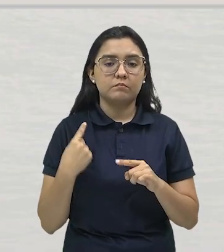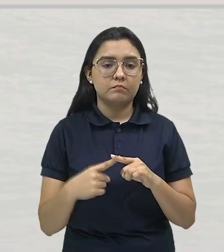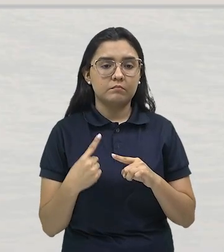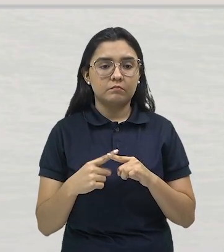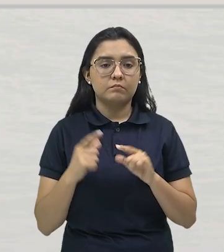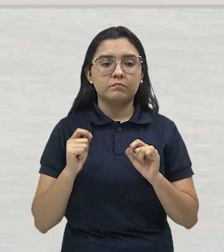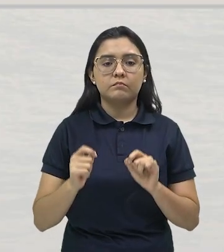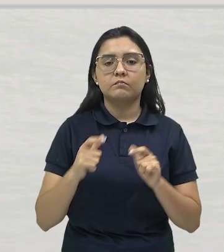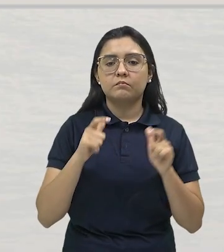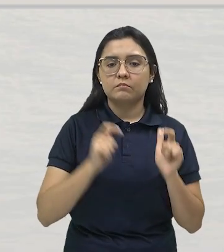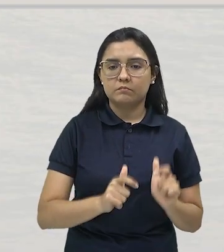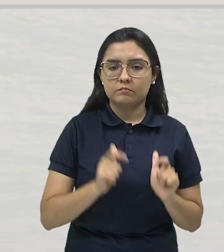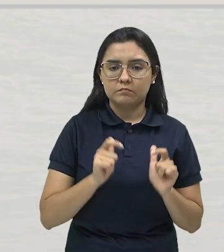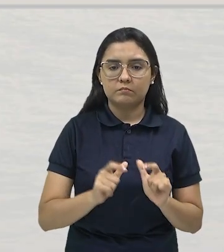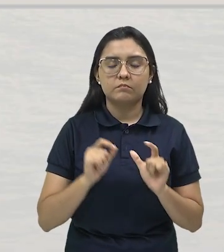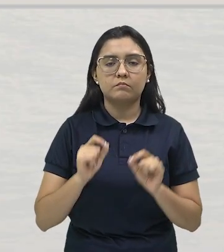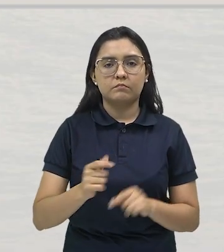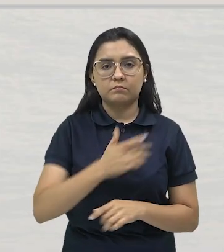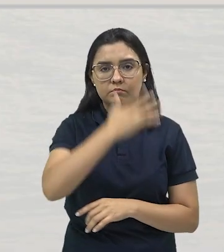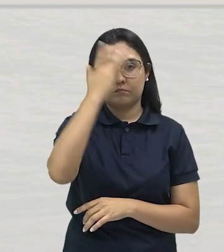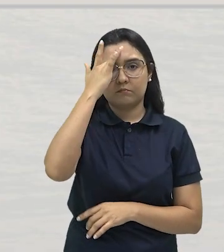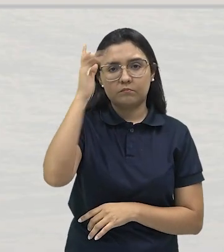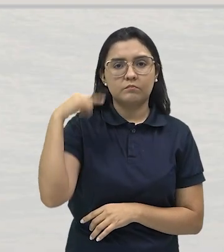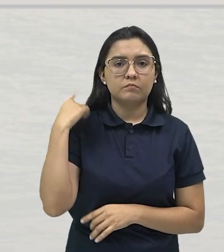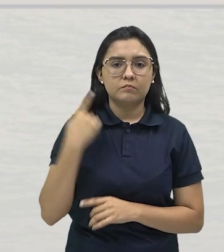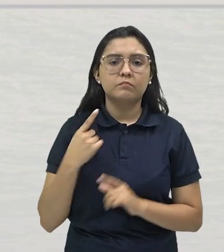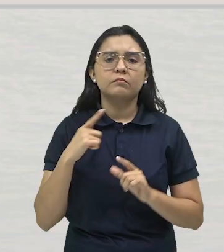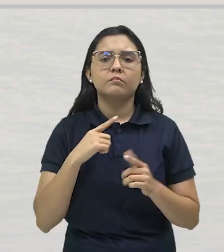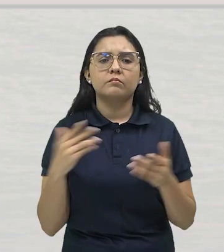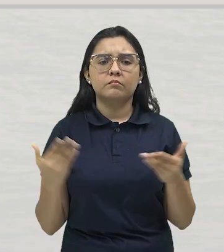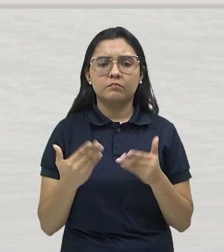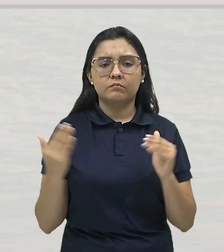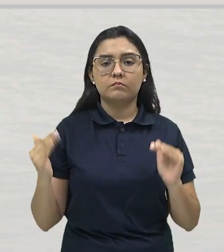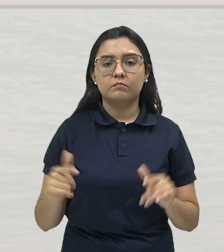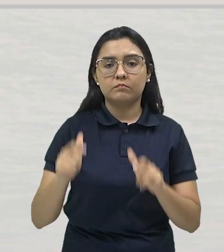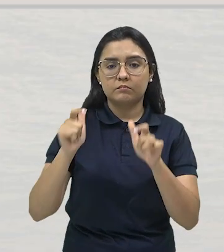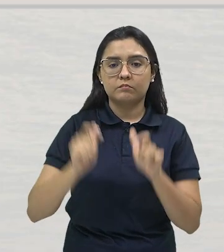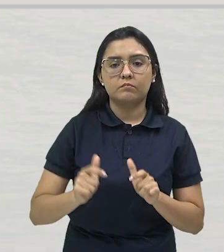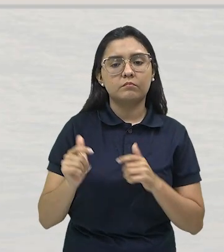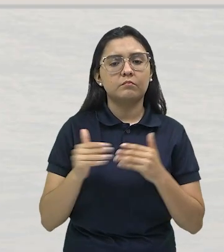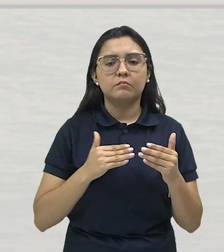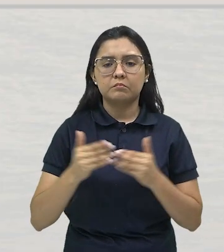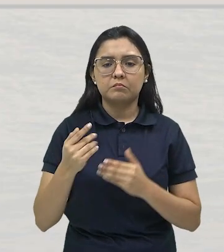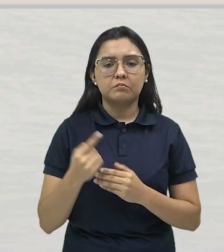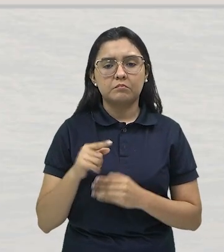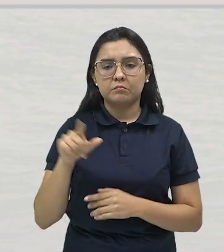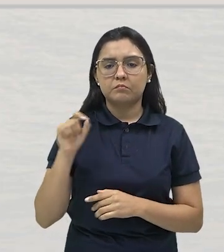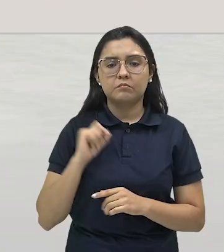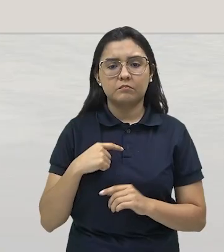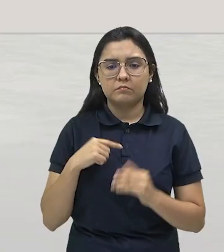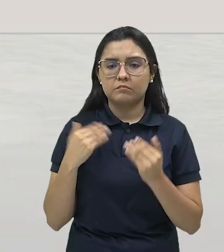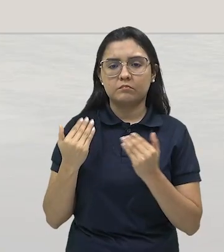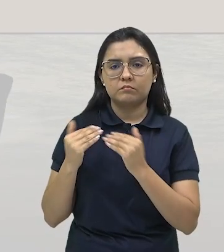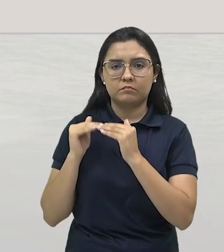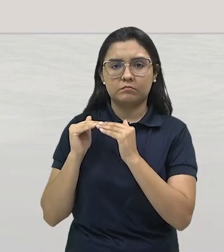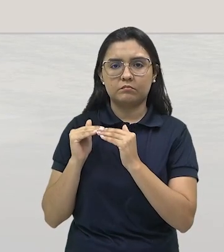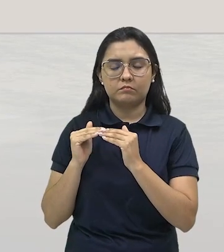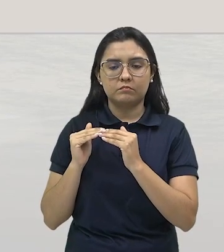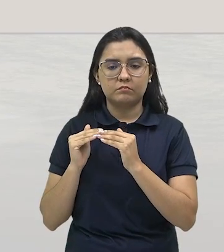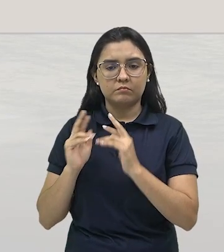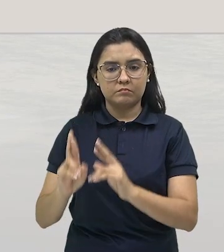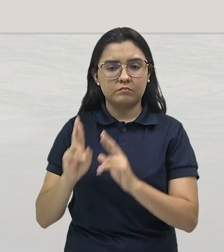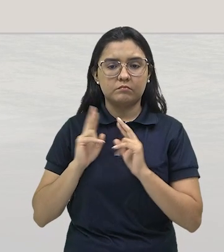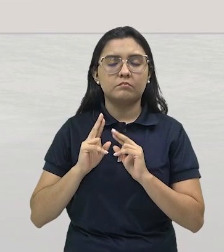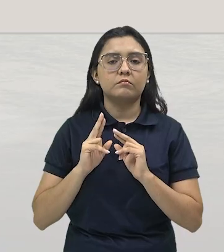os verdadeiramente loucos, tornou-se um destino para qualquer um que desagradasse ao Dr.